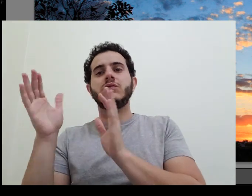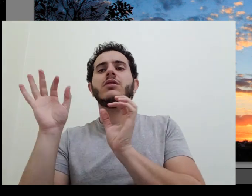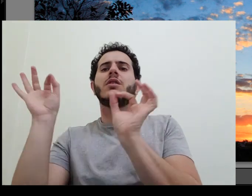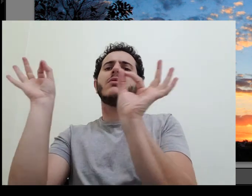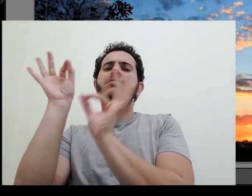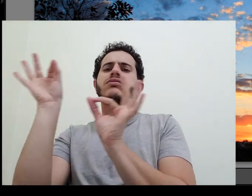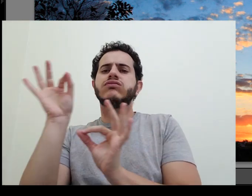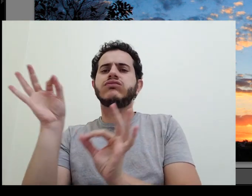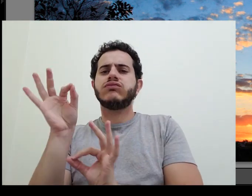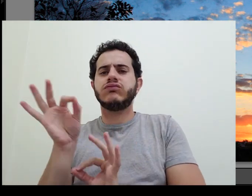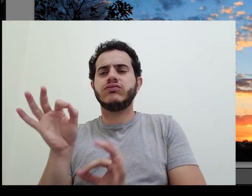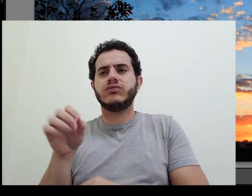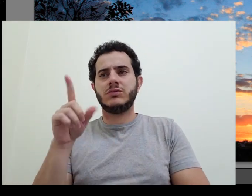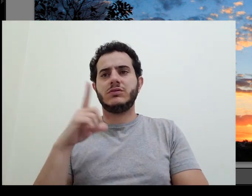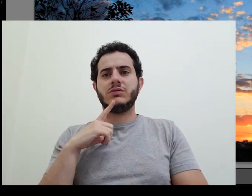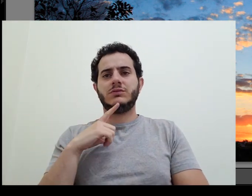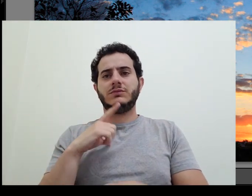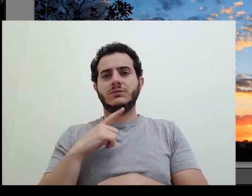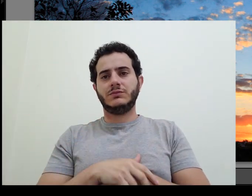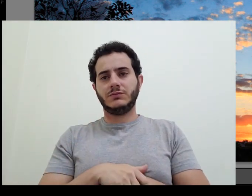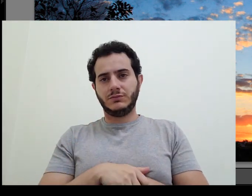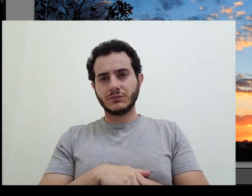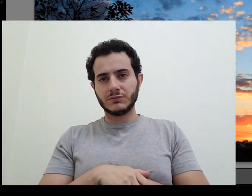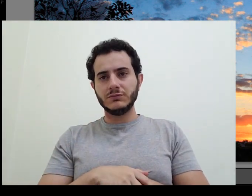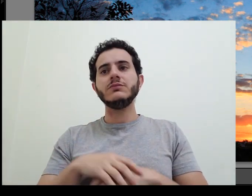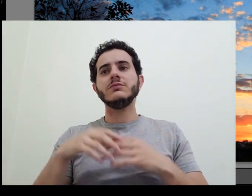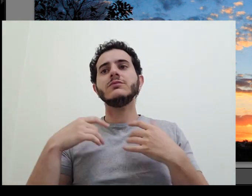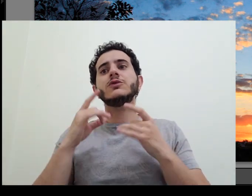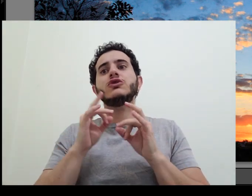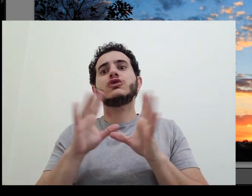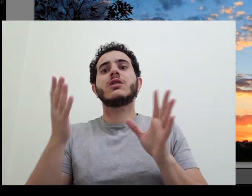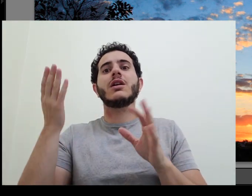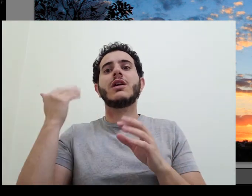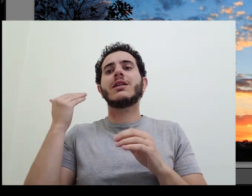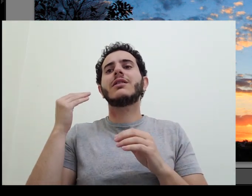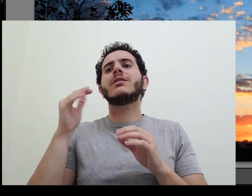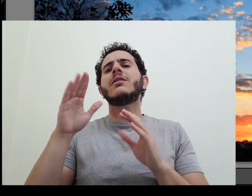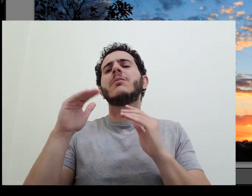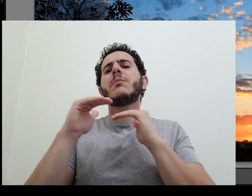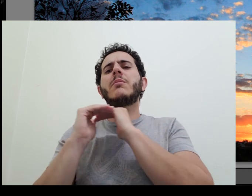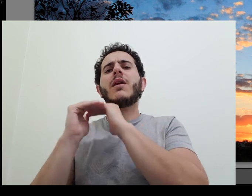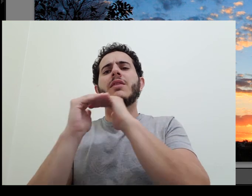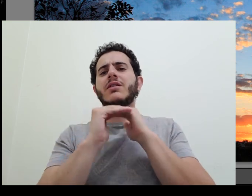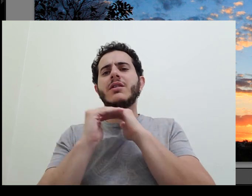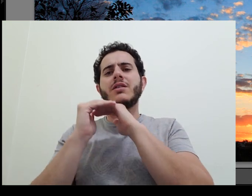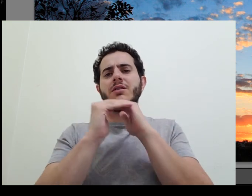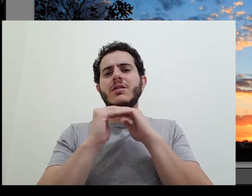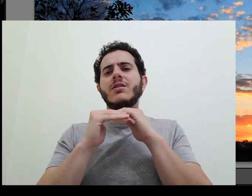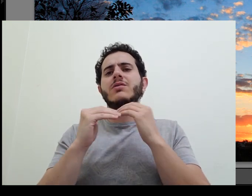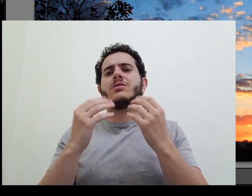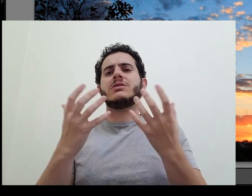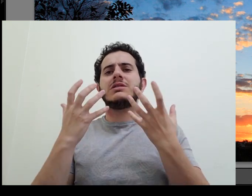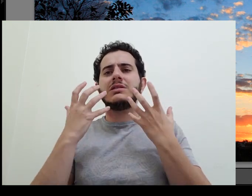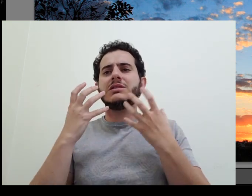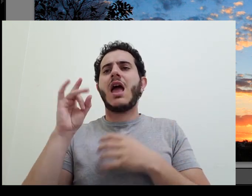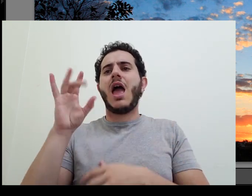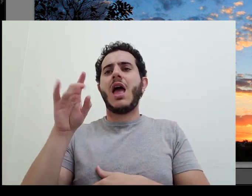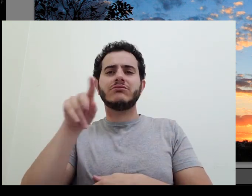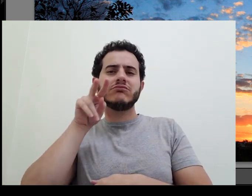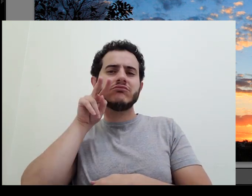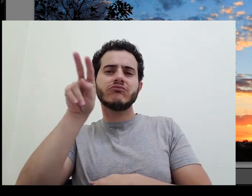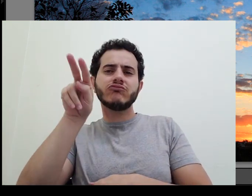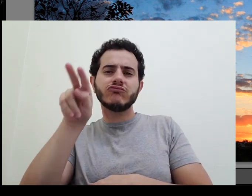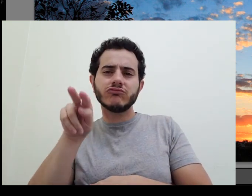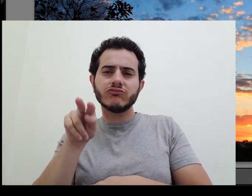vou pro módulo revelação, tá? Apertando o D, eu vou pro módulo revelação. Eu fiz meus ajustes básicos aqui. Deixei ali já